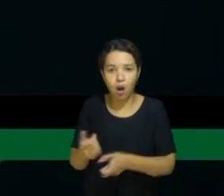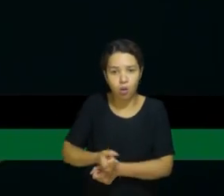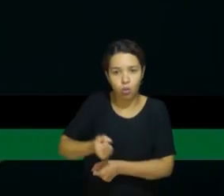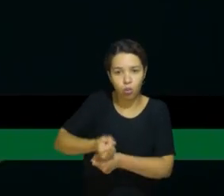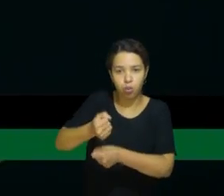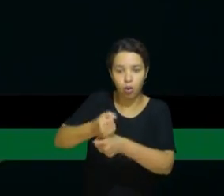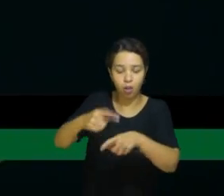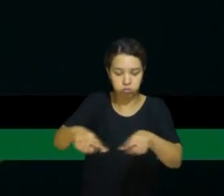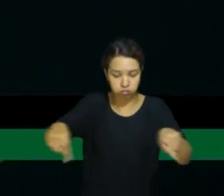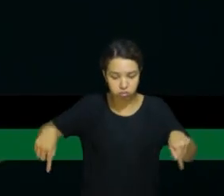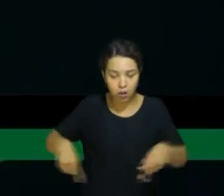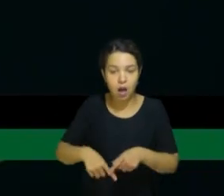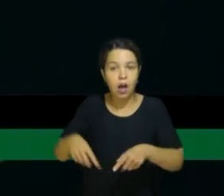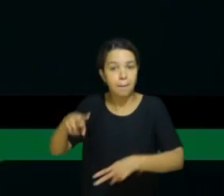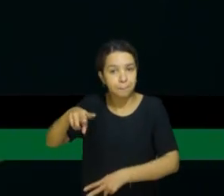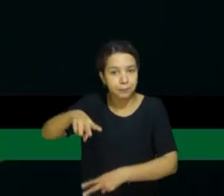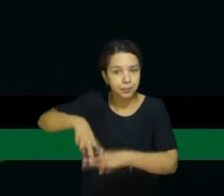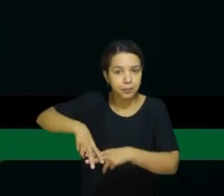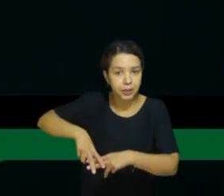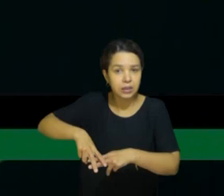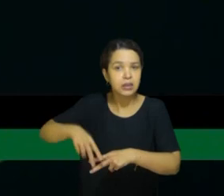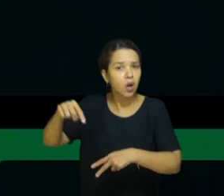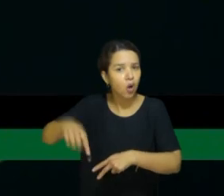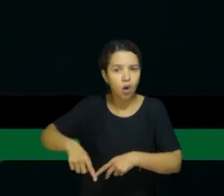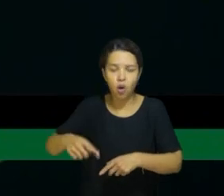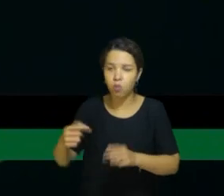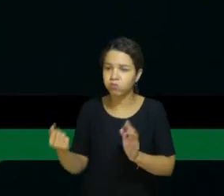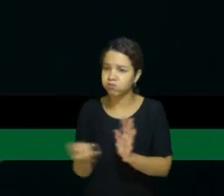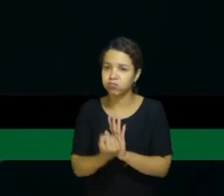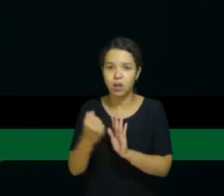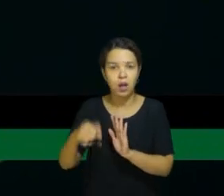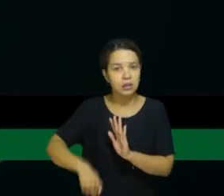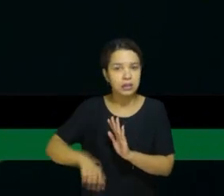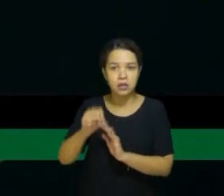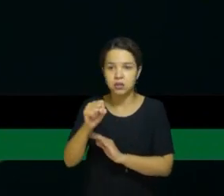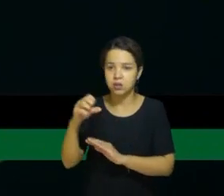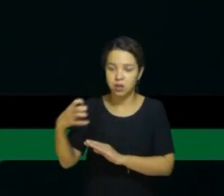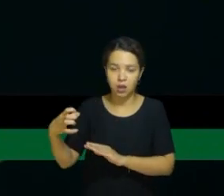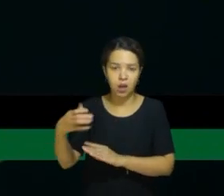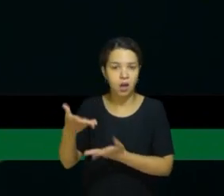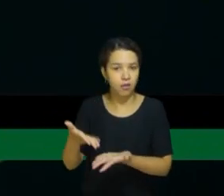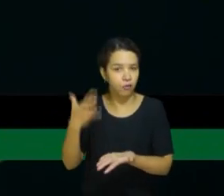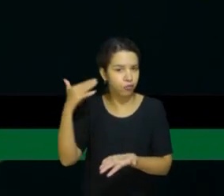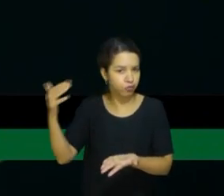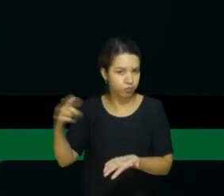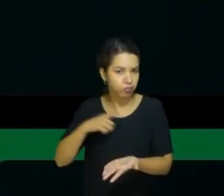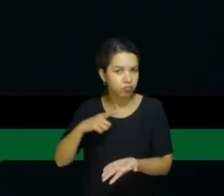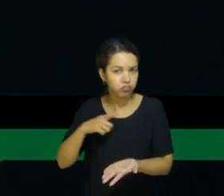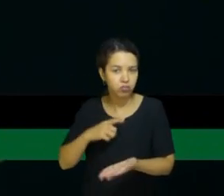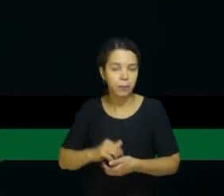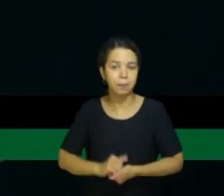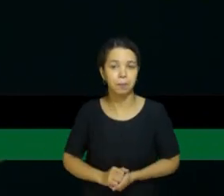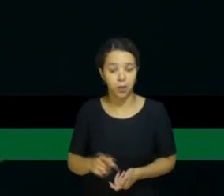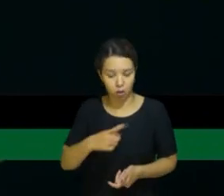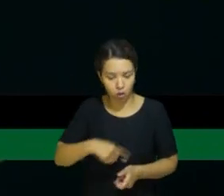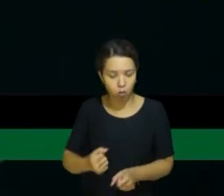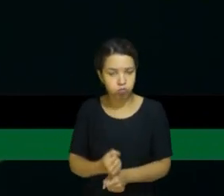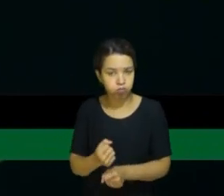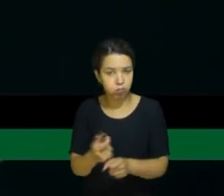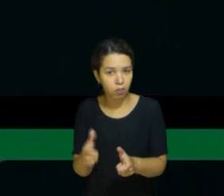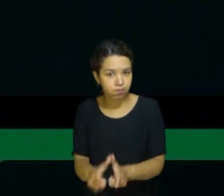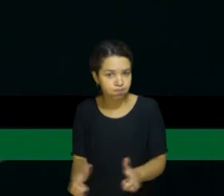complexo prisional que é uma referência para o estado de Santa Catarina. Nós estamos ampliando